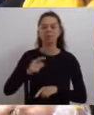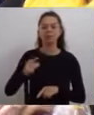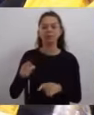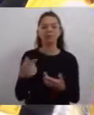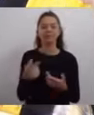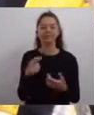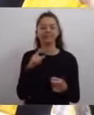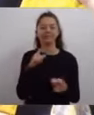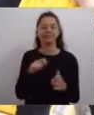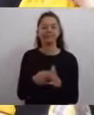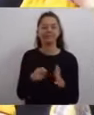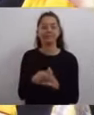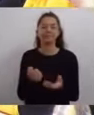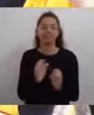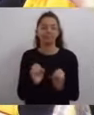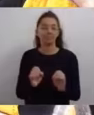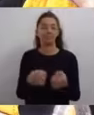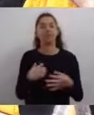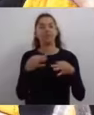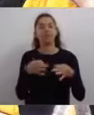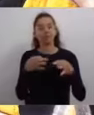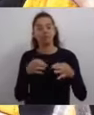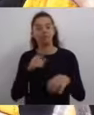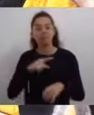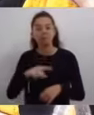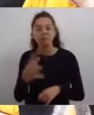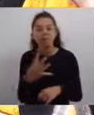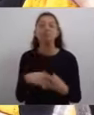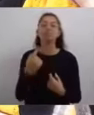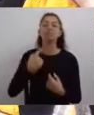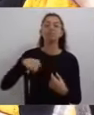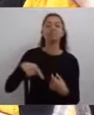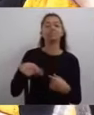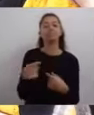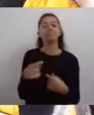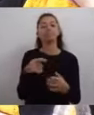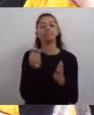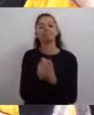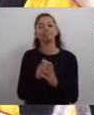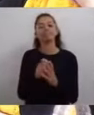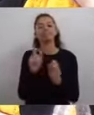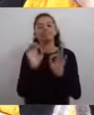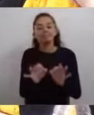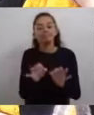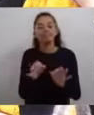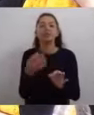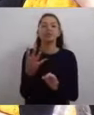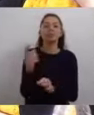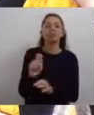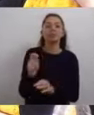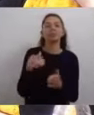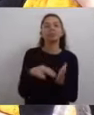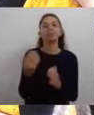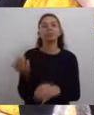agendar a proposta 4 vezes, quando outras aguardam meses para serem agendadas, e por outras quer dizer as propostas da vereadora